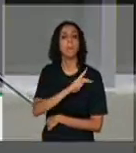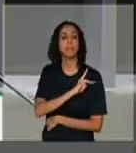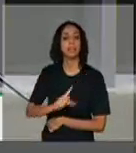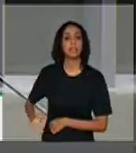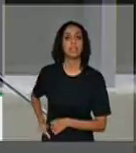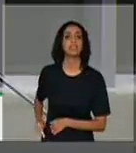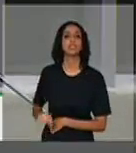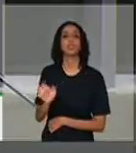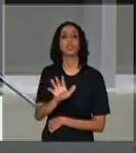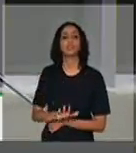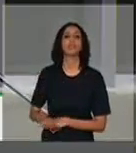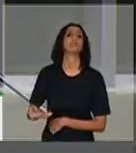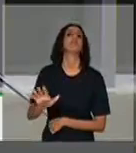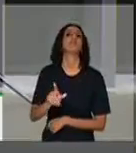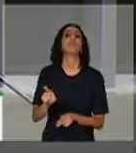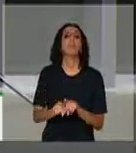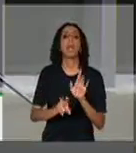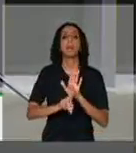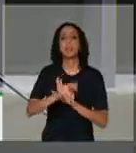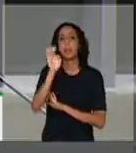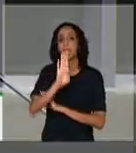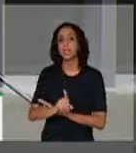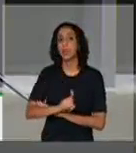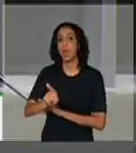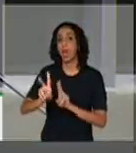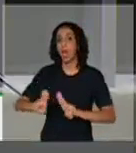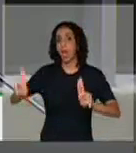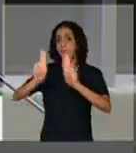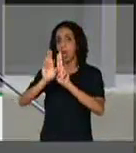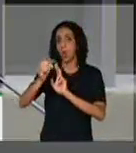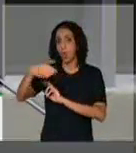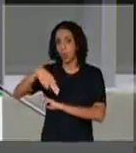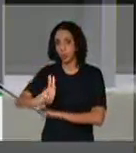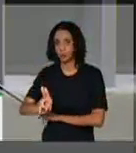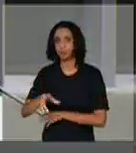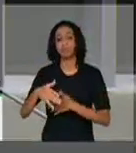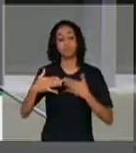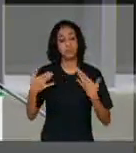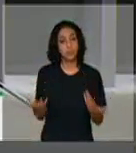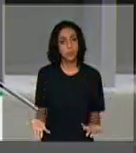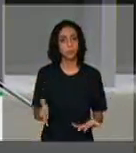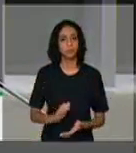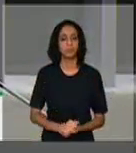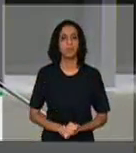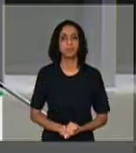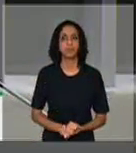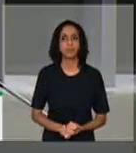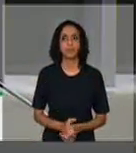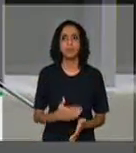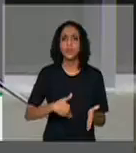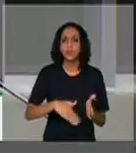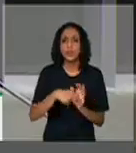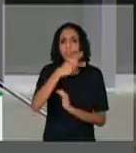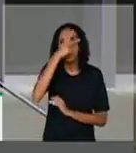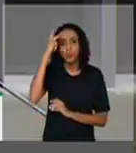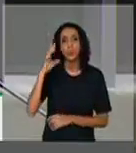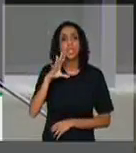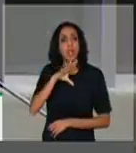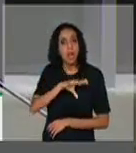na ocasião, e quero fazê-lo em nome de todos os brasileiros que respeitam e amam a